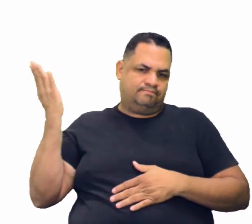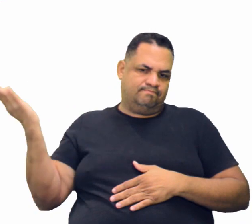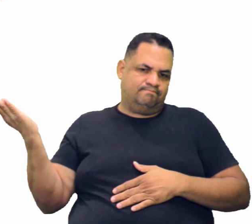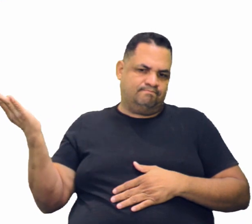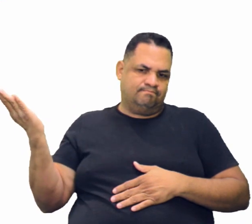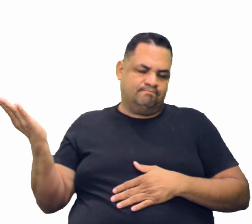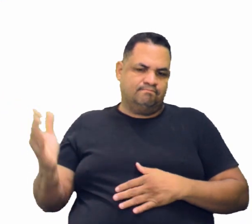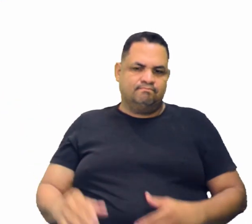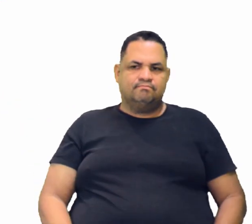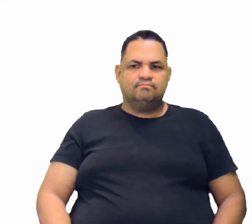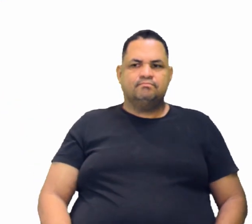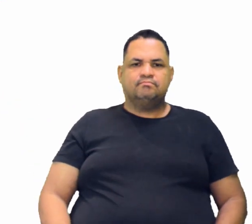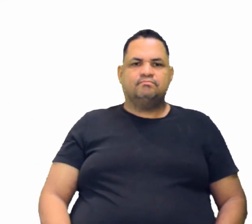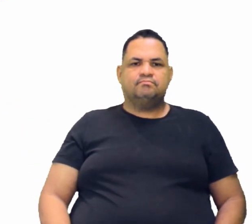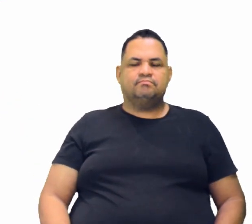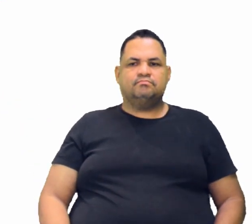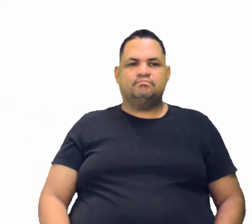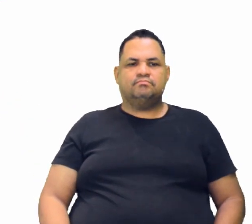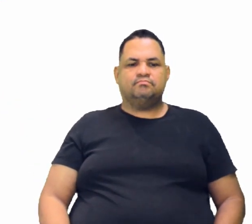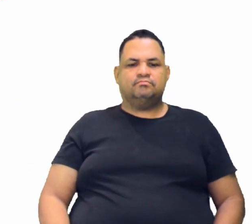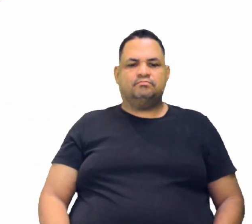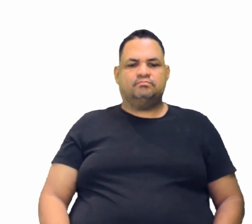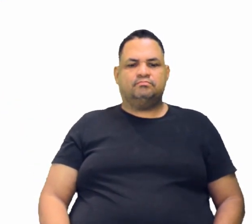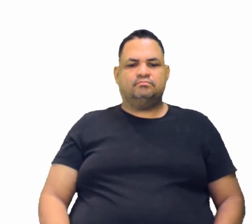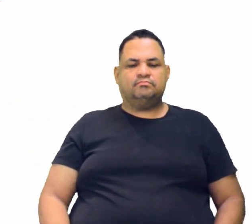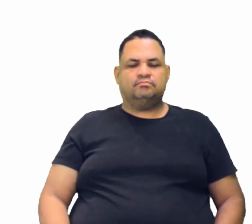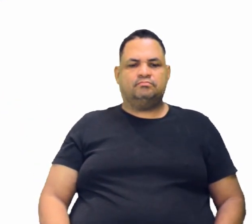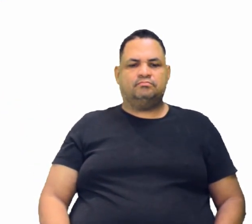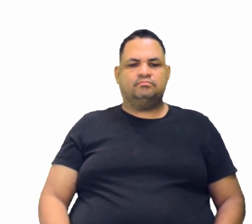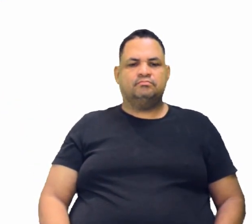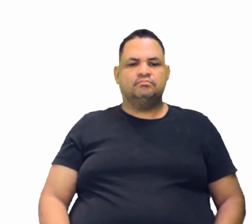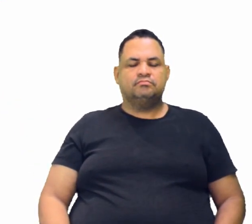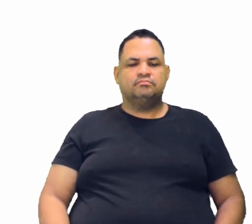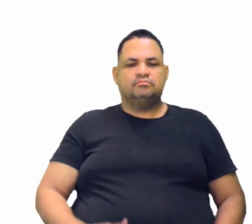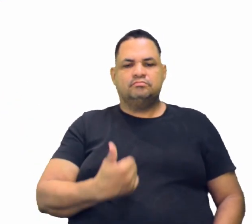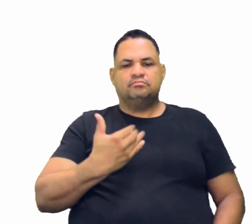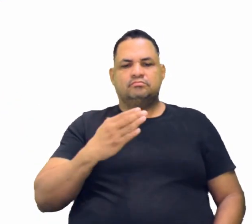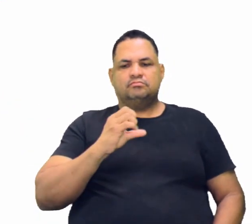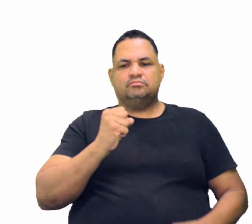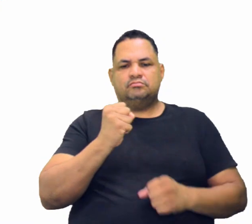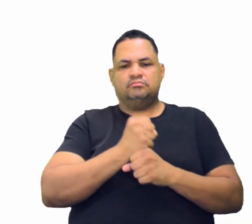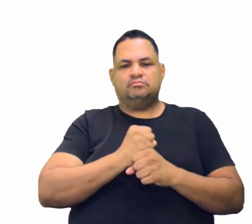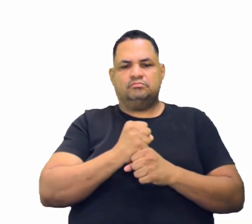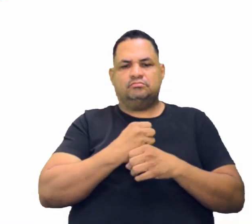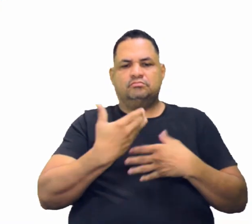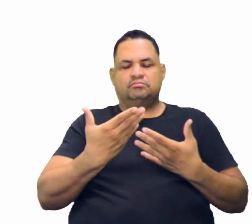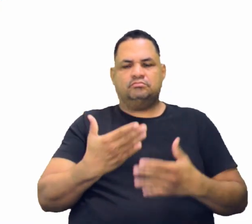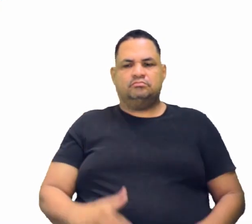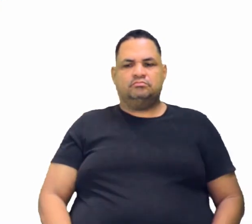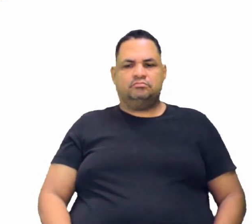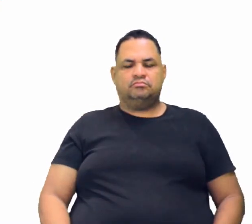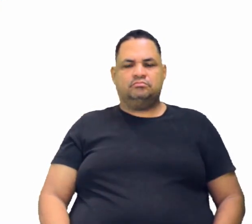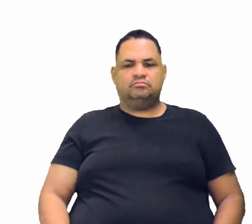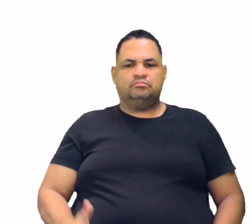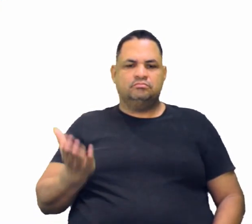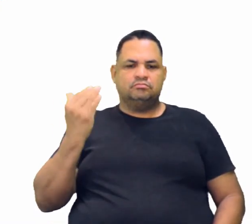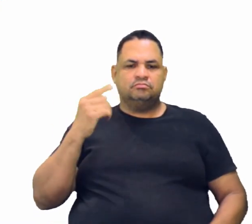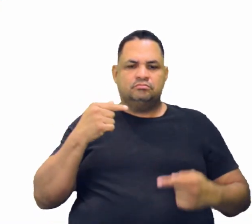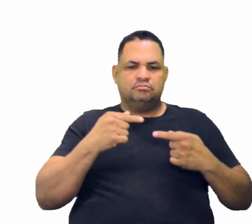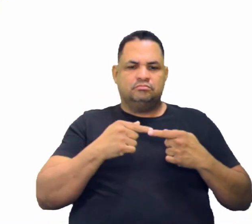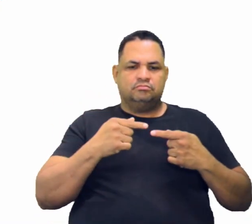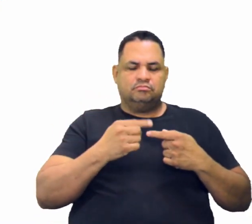anos. Beleza? Aqui passaram 10 anos. Por que passaram? Aqui, ó. Tá bom? Vai